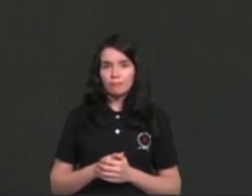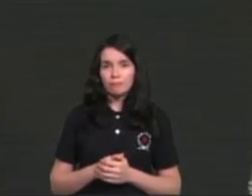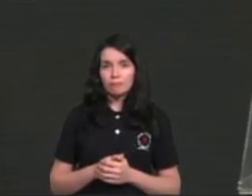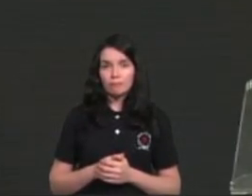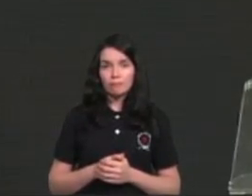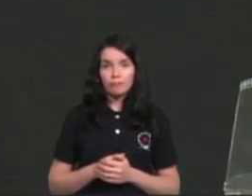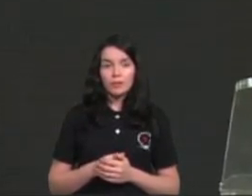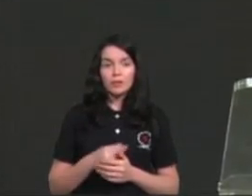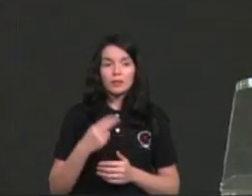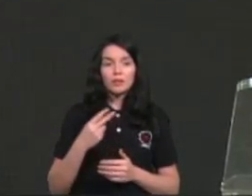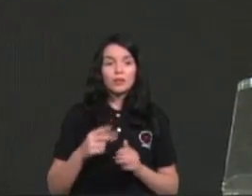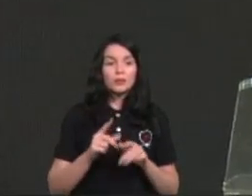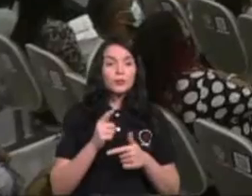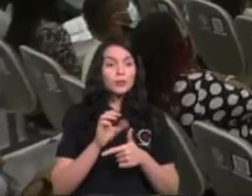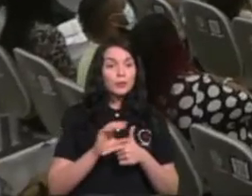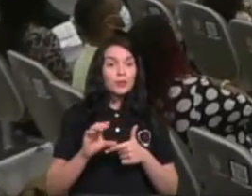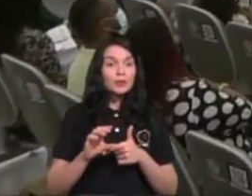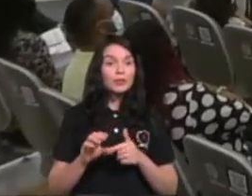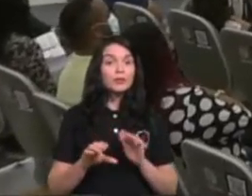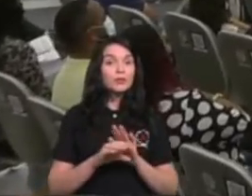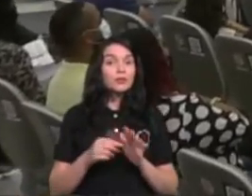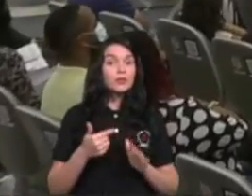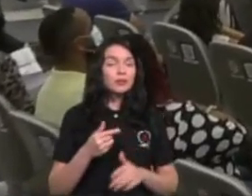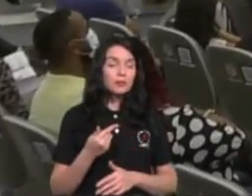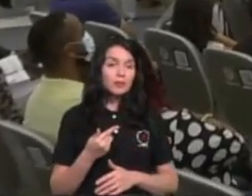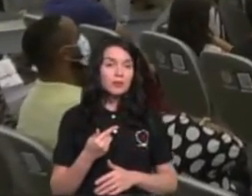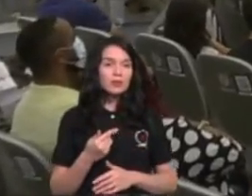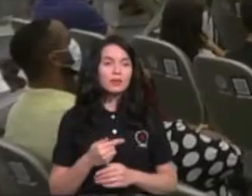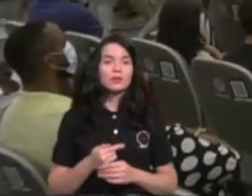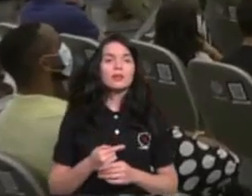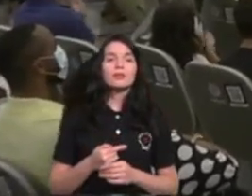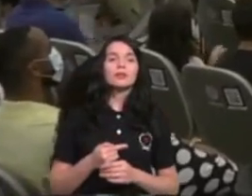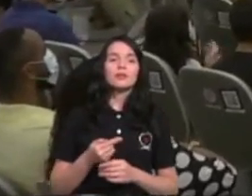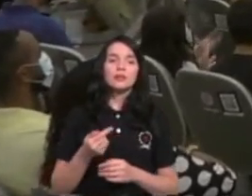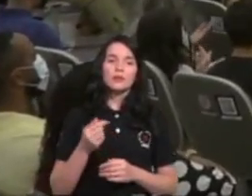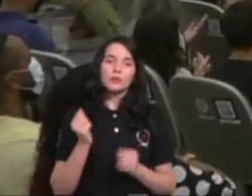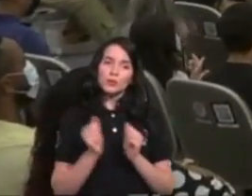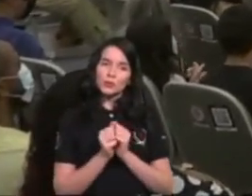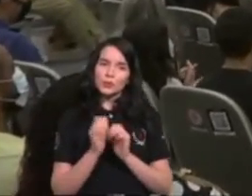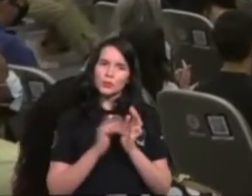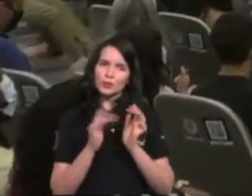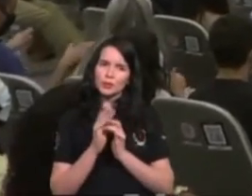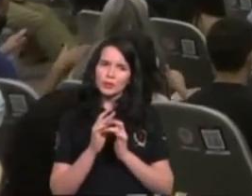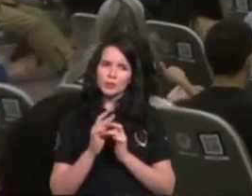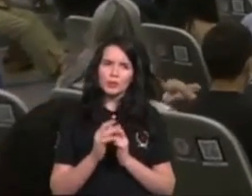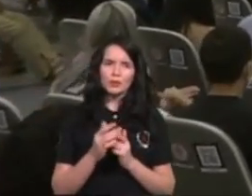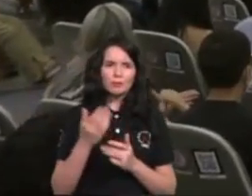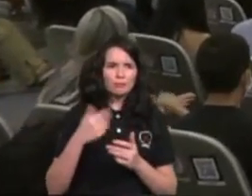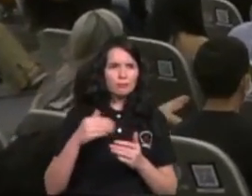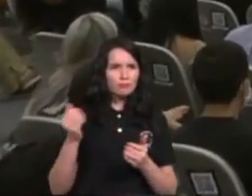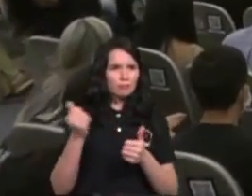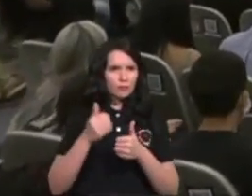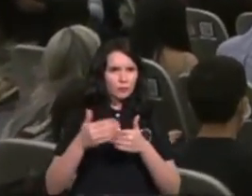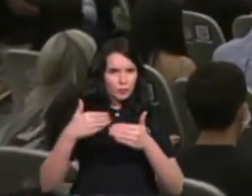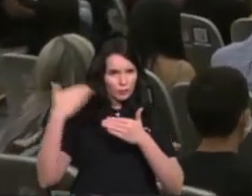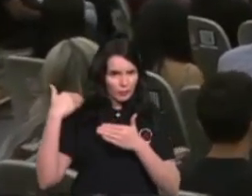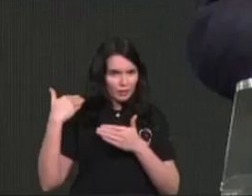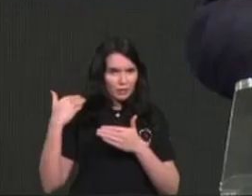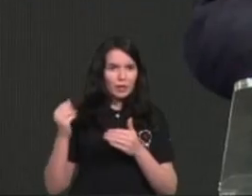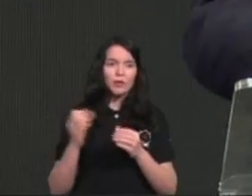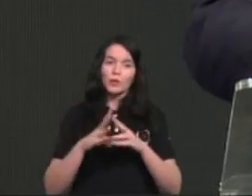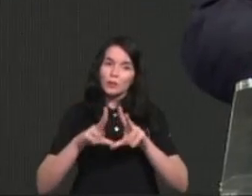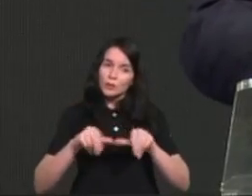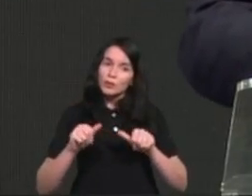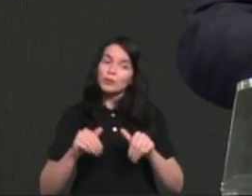a segunda Coríntios 5 17 diz que se alguém está em Cristo Nova Criatura é as coisas velhas se passaram Eis que tudo se fez